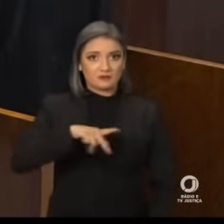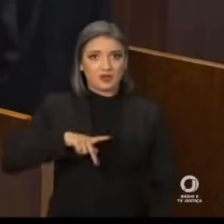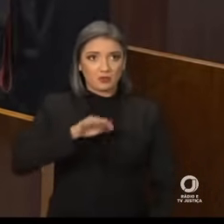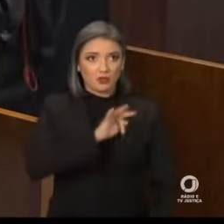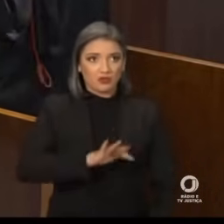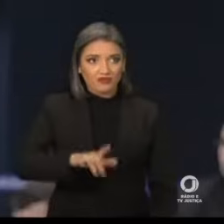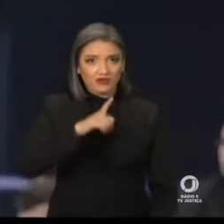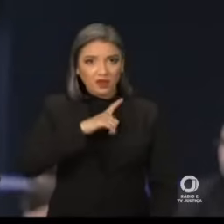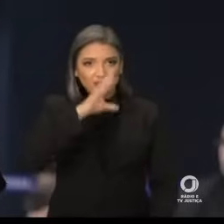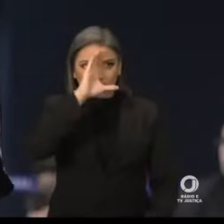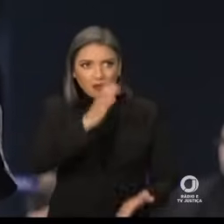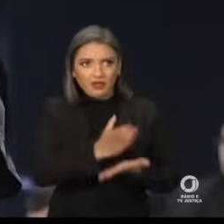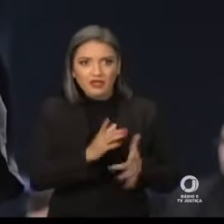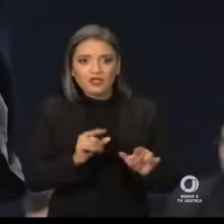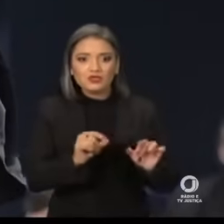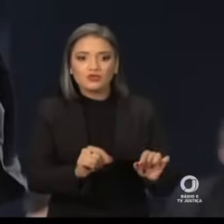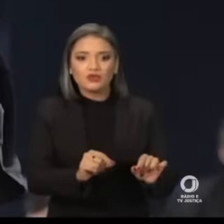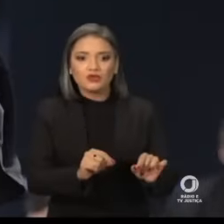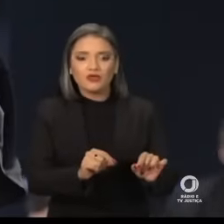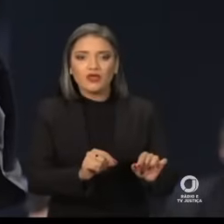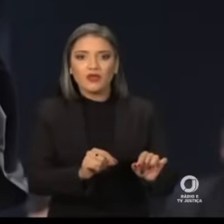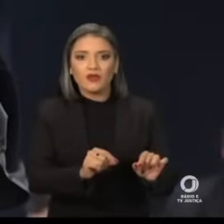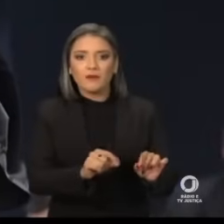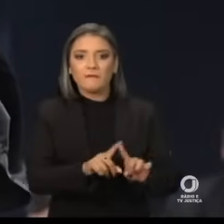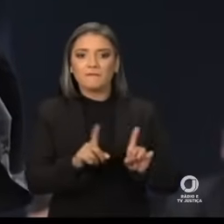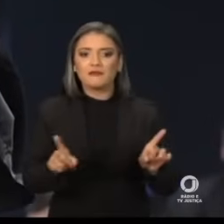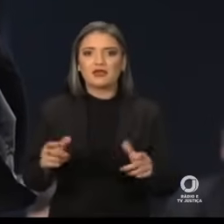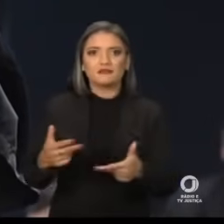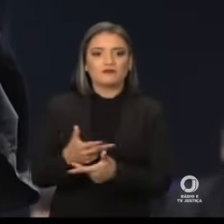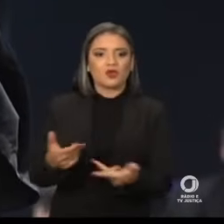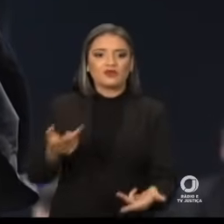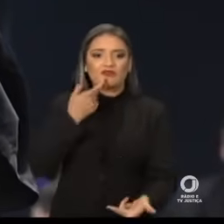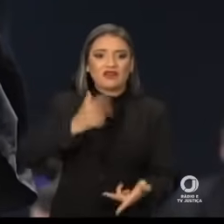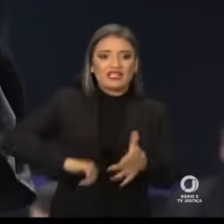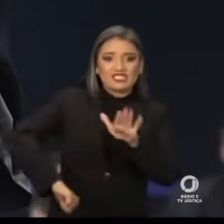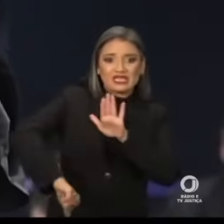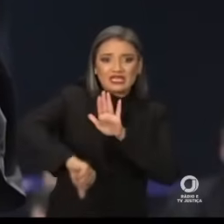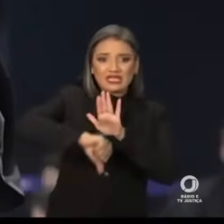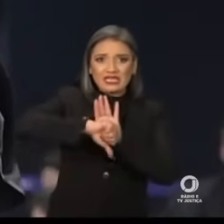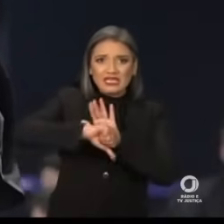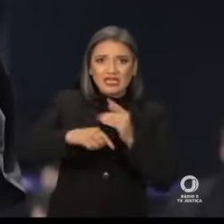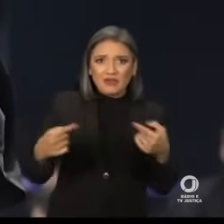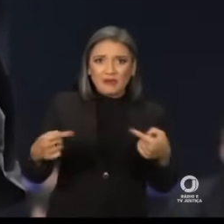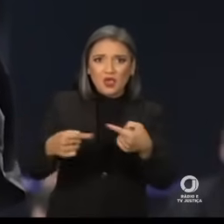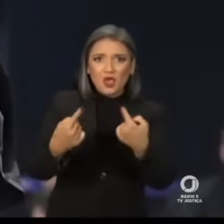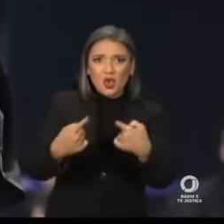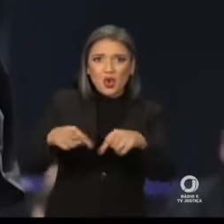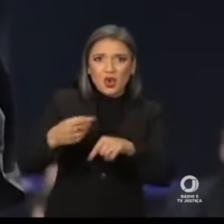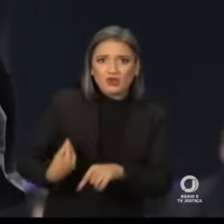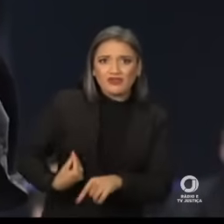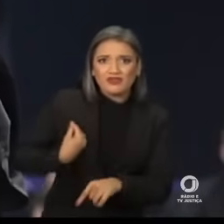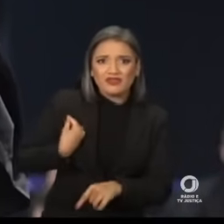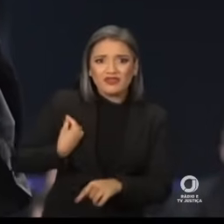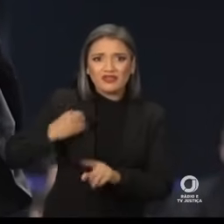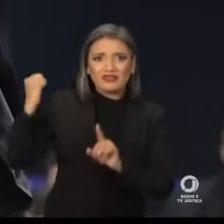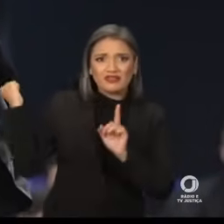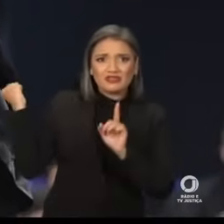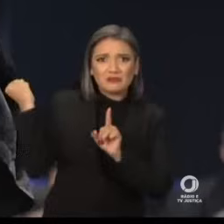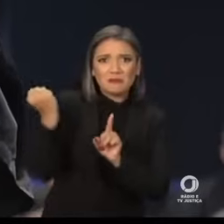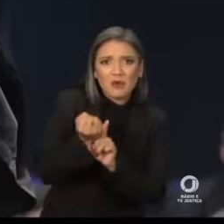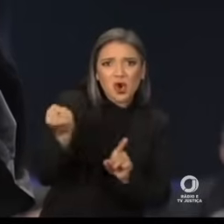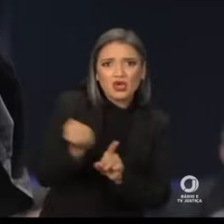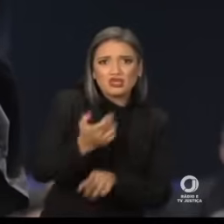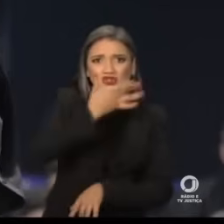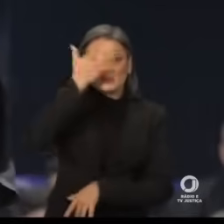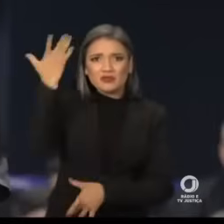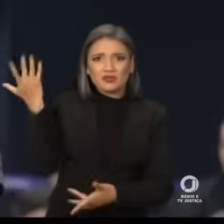Federal, é trazer para algo que fala de crimes contra a vida, de eliminação de pessoas, de assassinato de